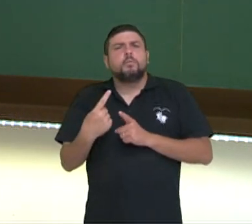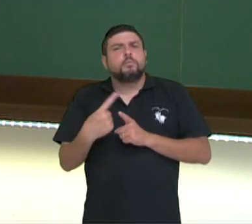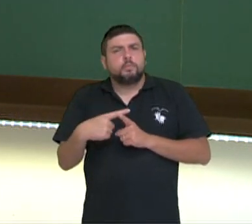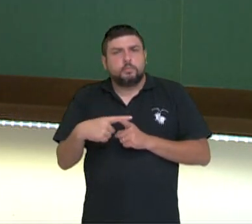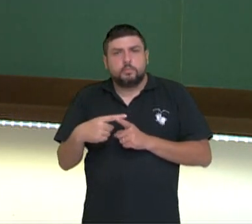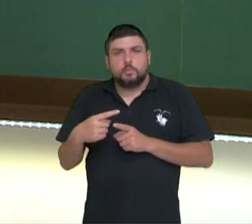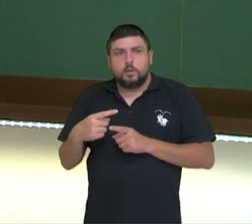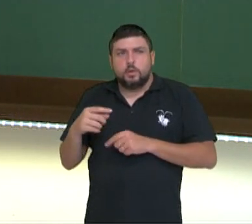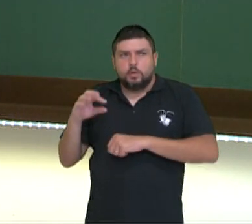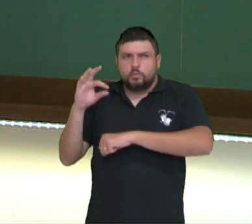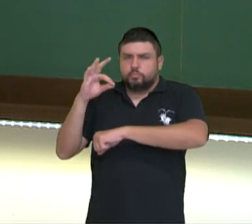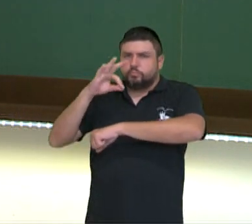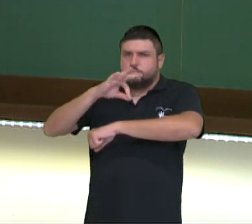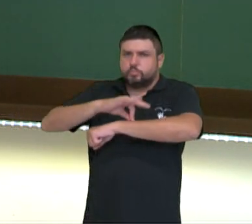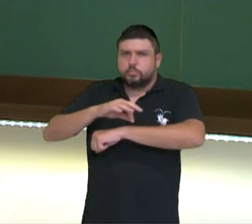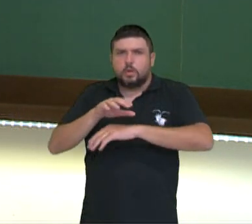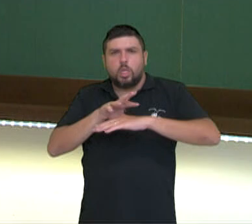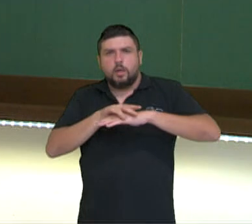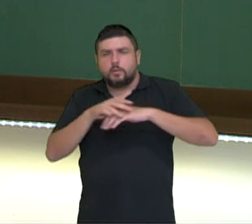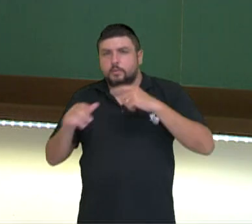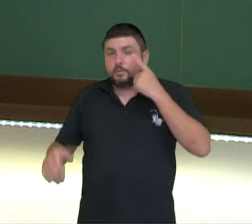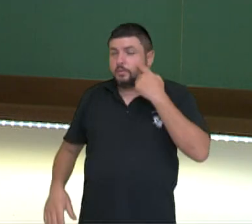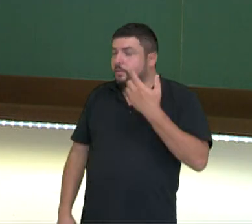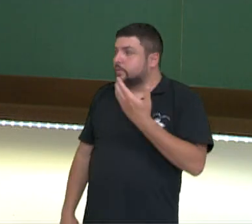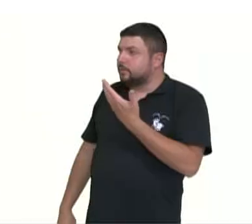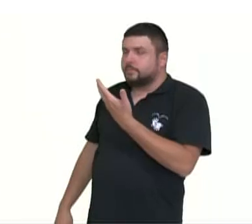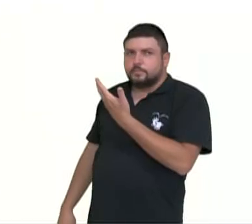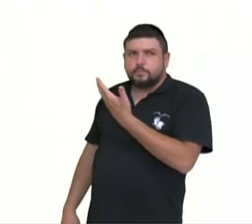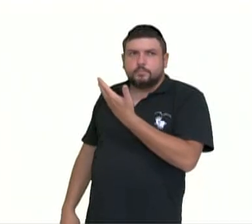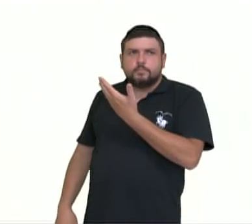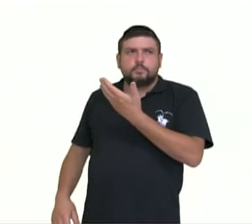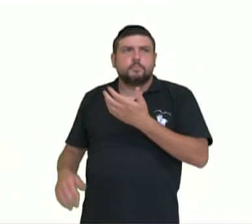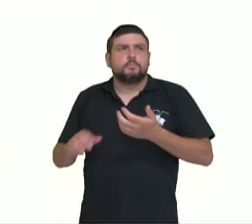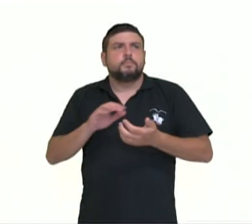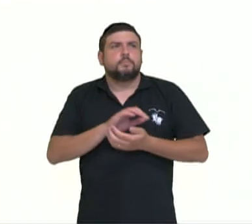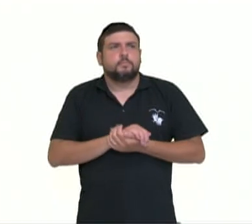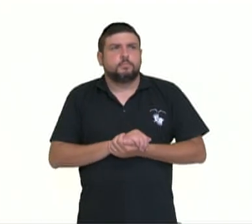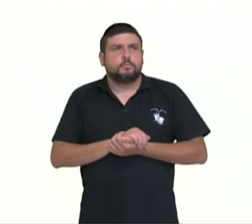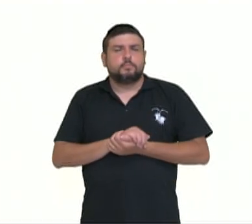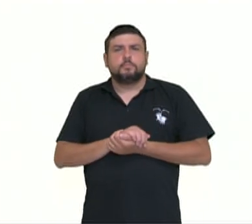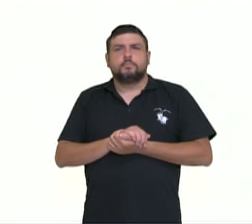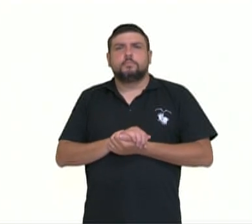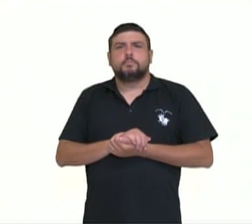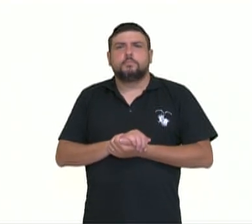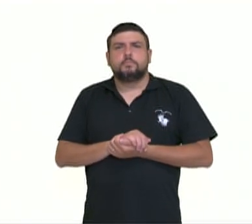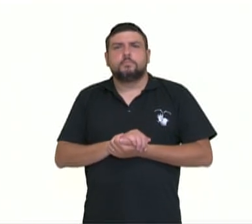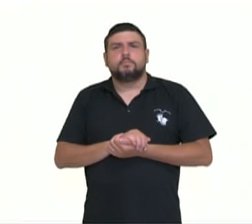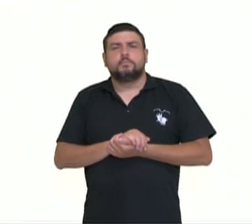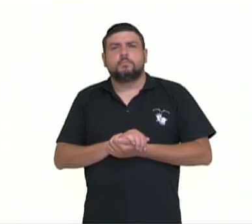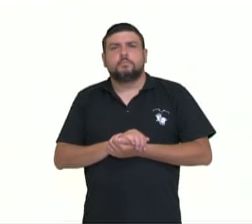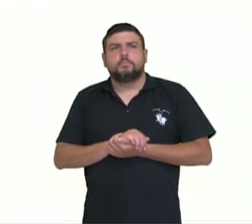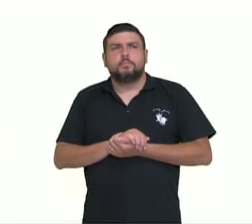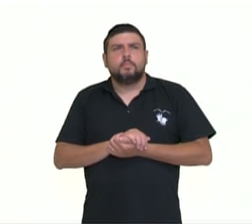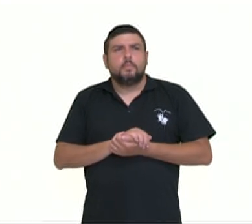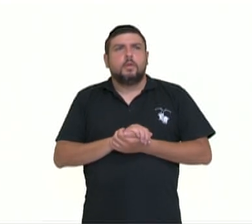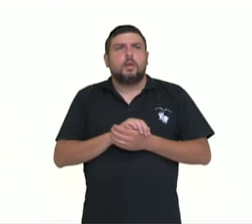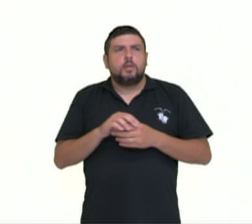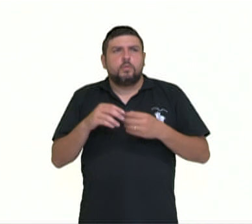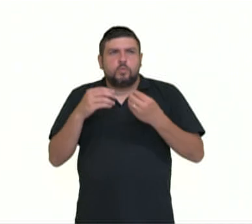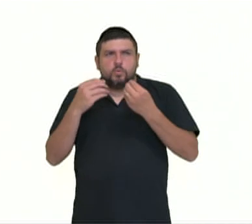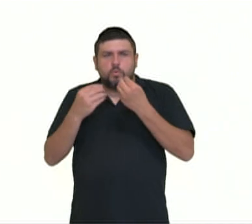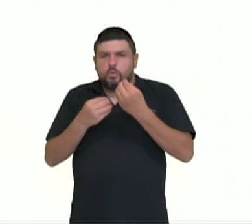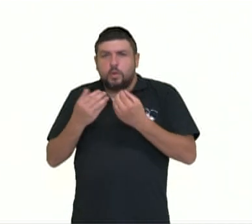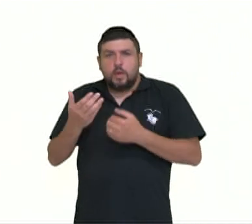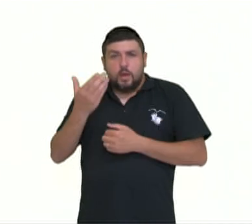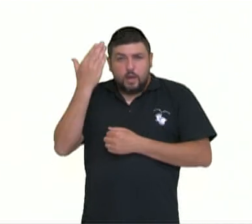tanto chikungunya, vírus Zika, febre amarela e dengue. Antigamente ele era chamado só de mosquito da dengue.